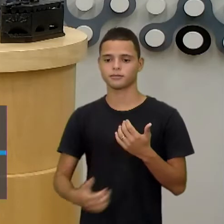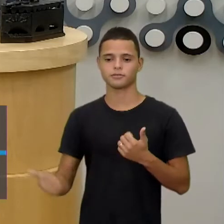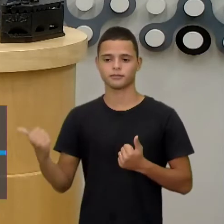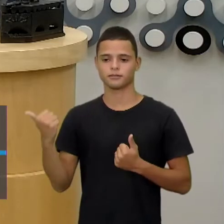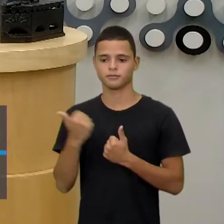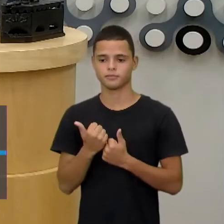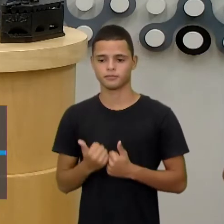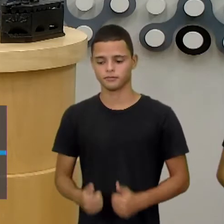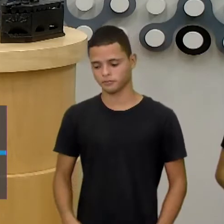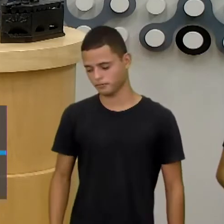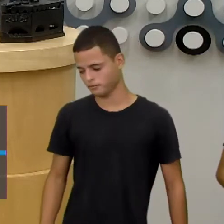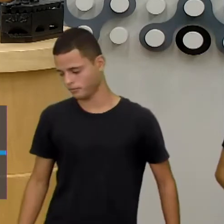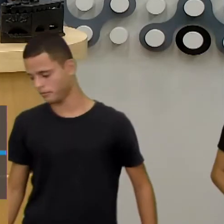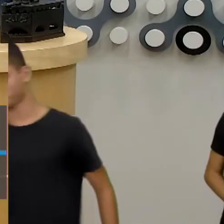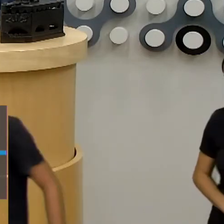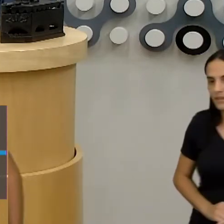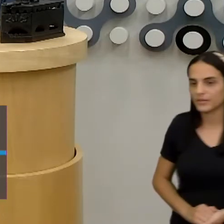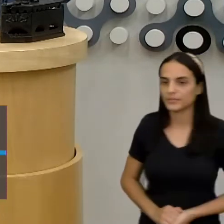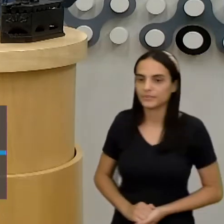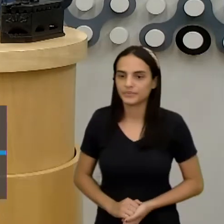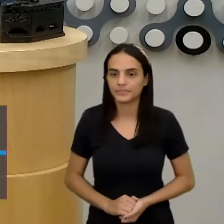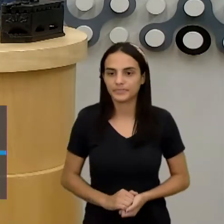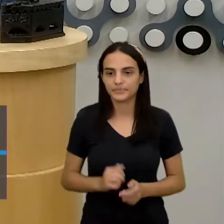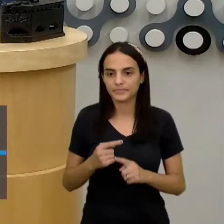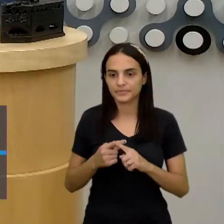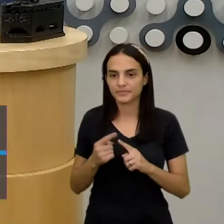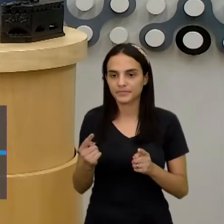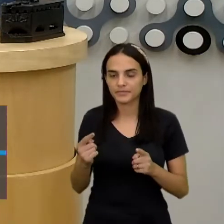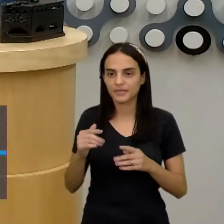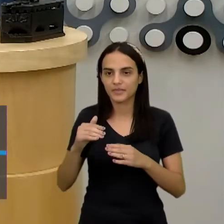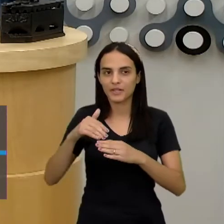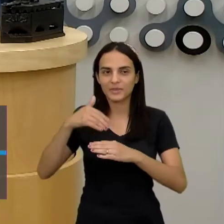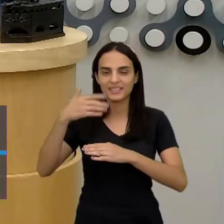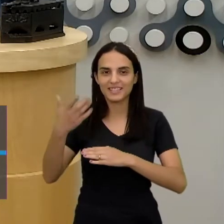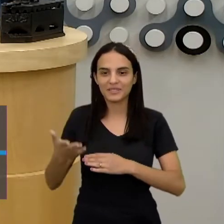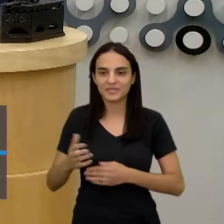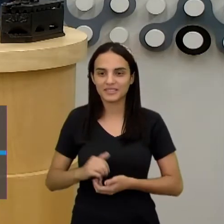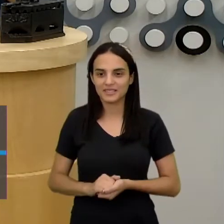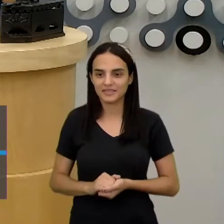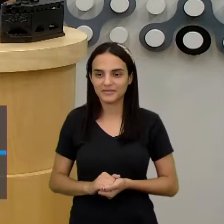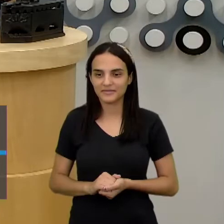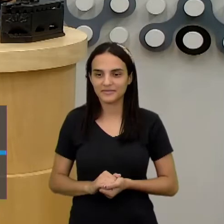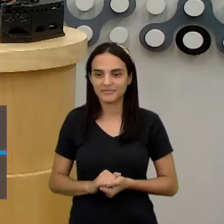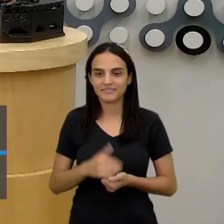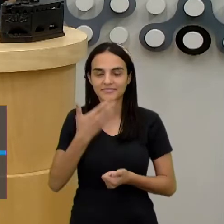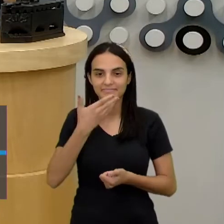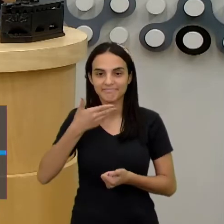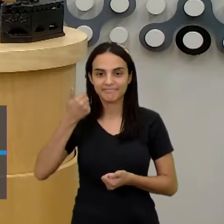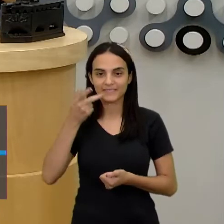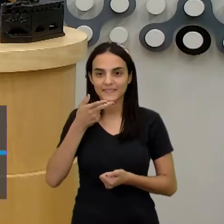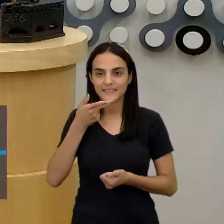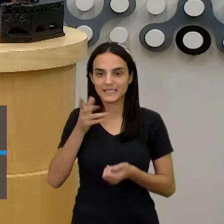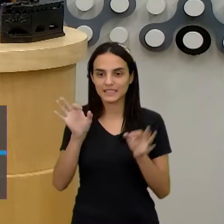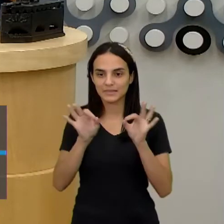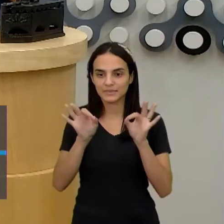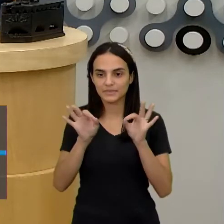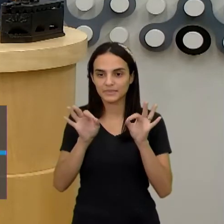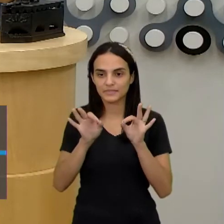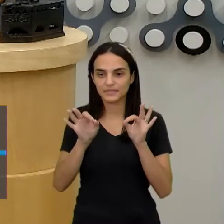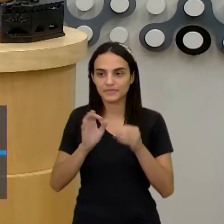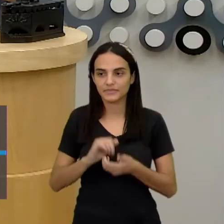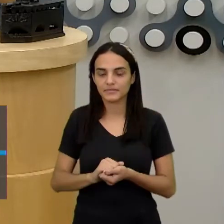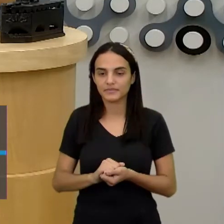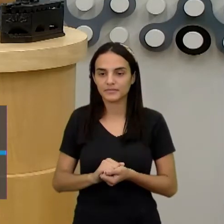indígenas, é aceito. Certo. Mas quem está de fora, não. É melhor você não falar, porque